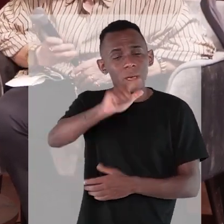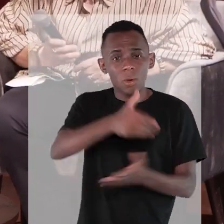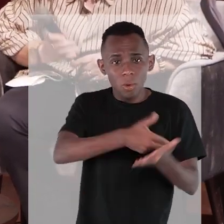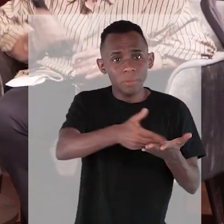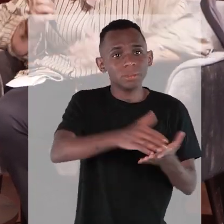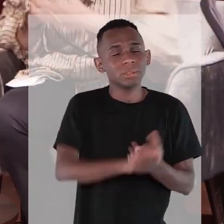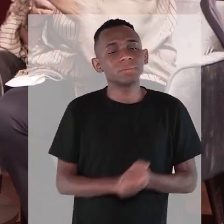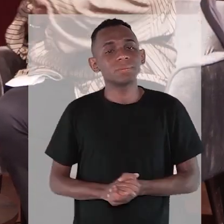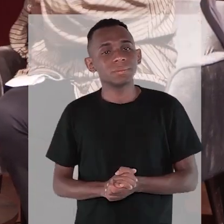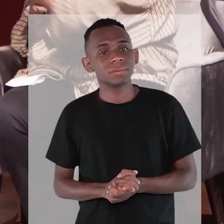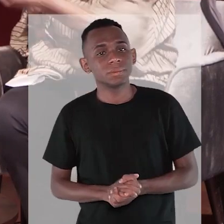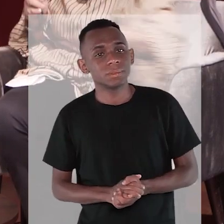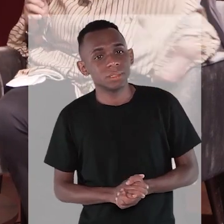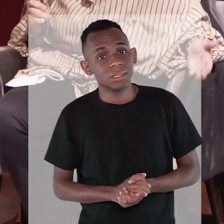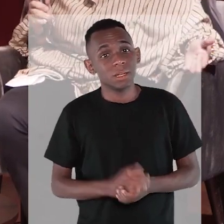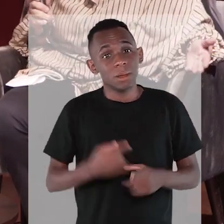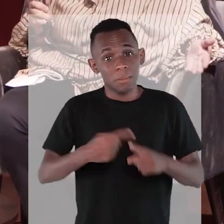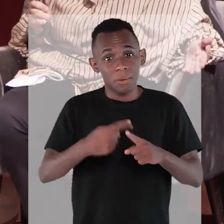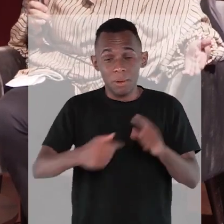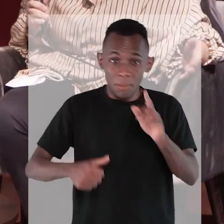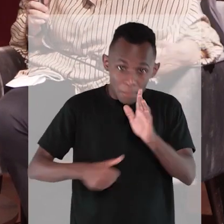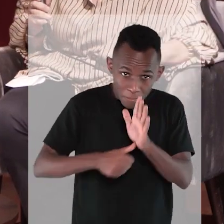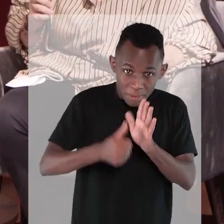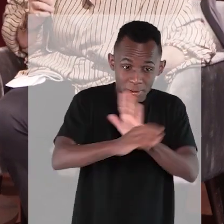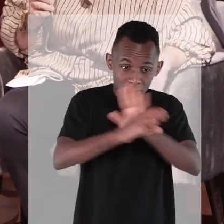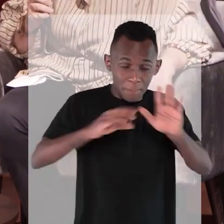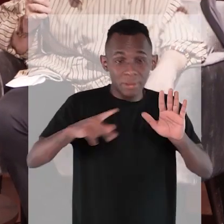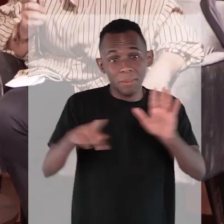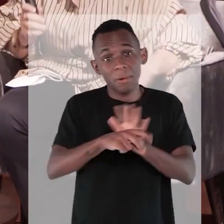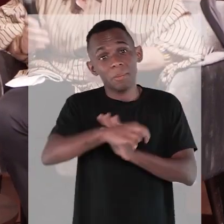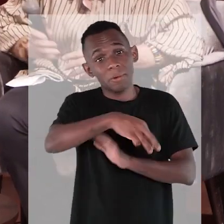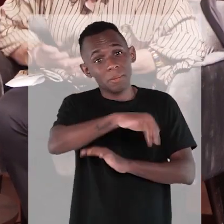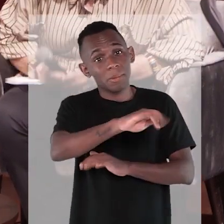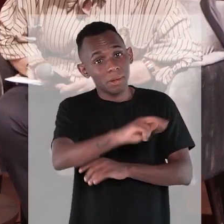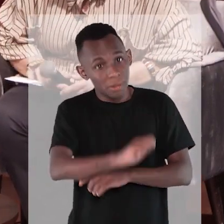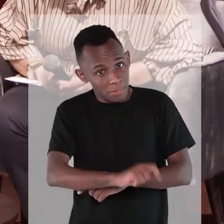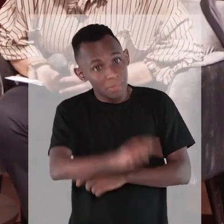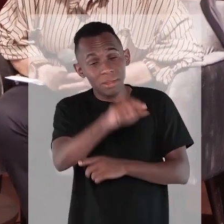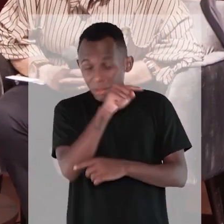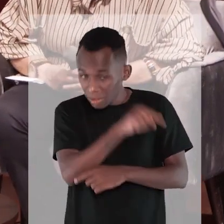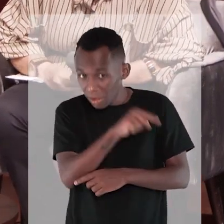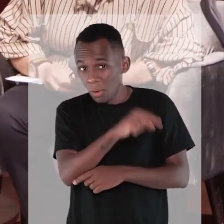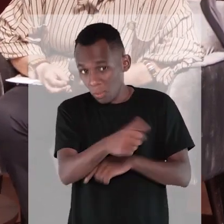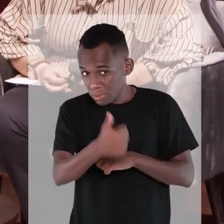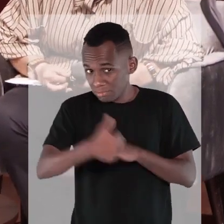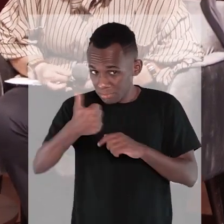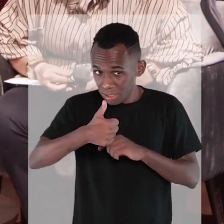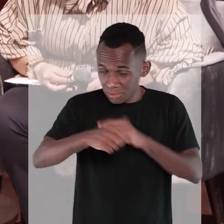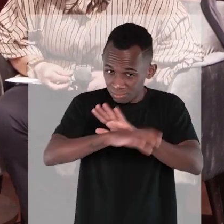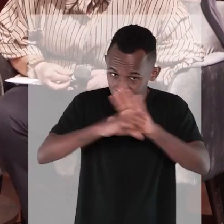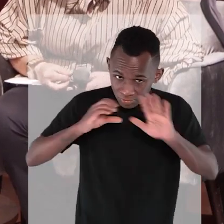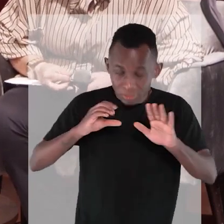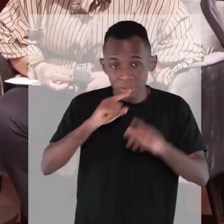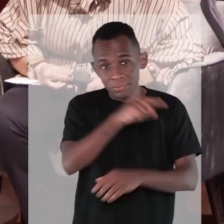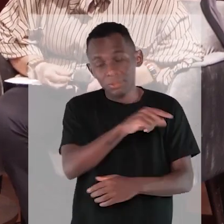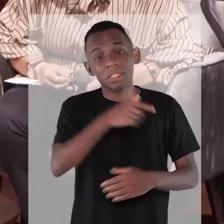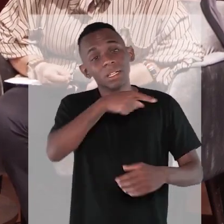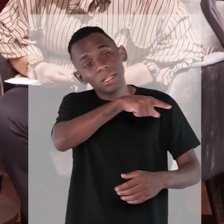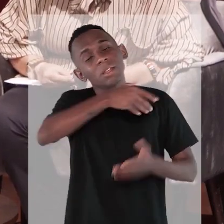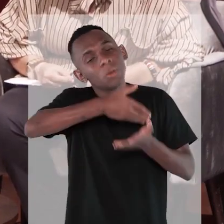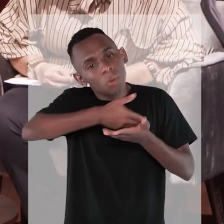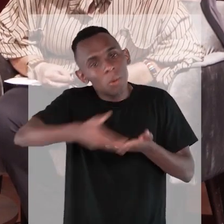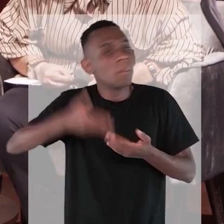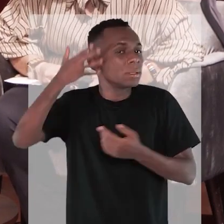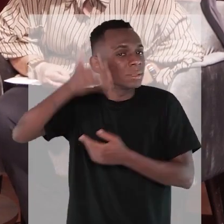Bom, então vamos seguir. O primeiro capítulo é do Miguel. Né, exatamente. Já que o primeiro capítulo é do Miguel, né, o Miguel então